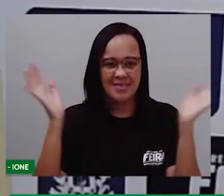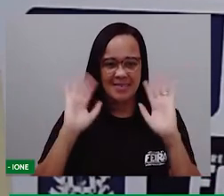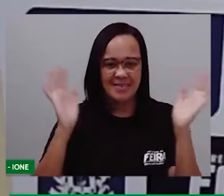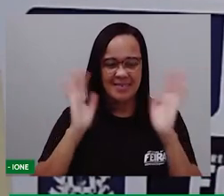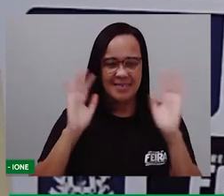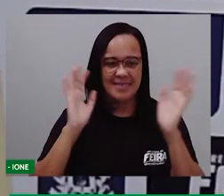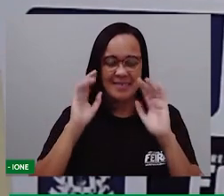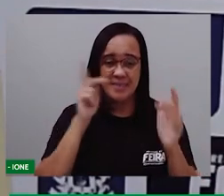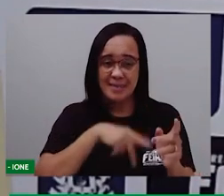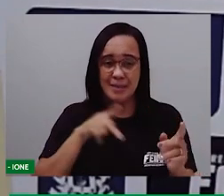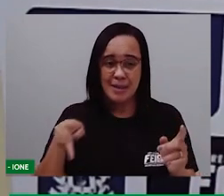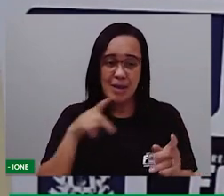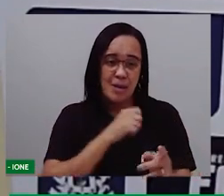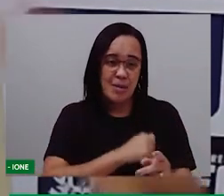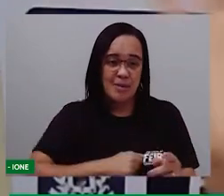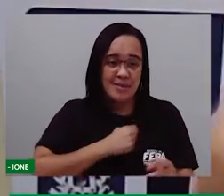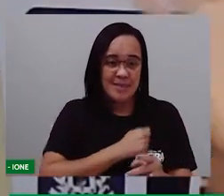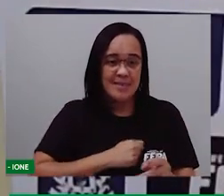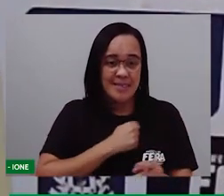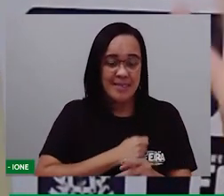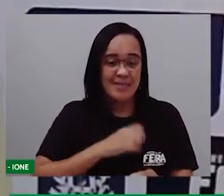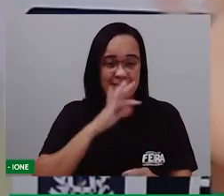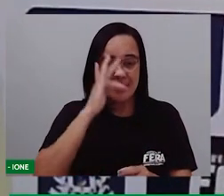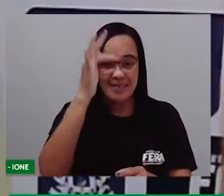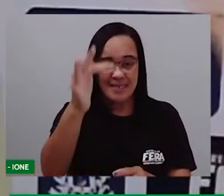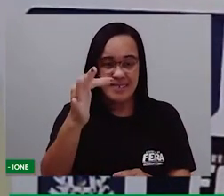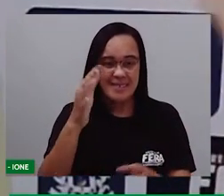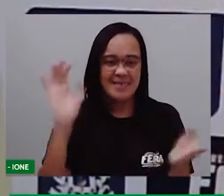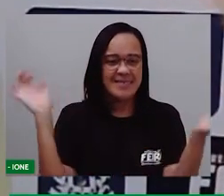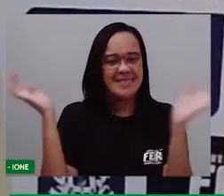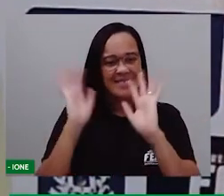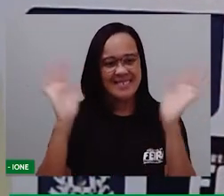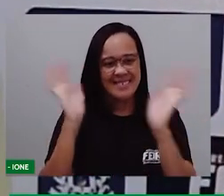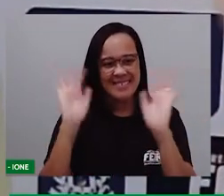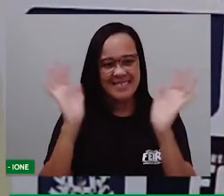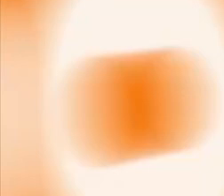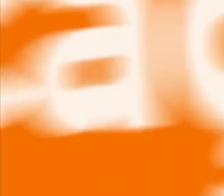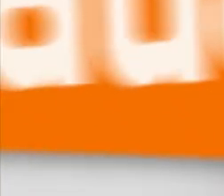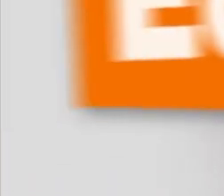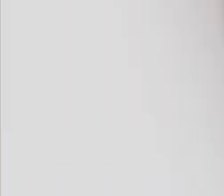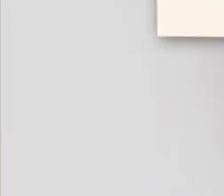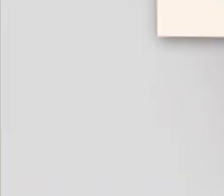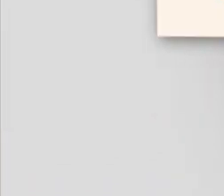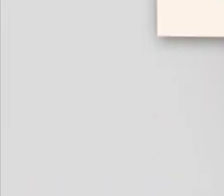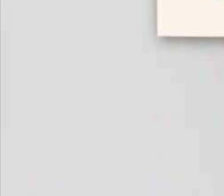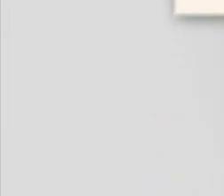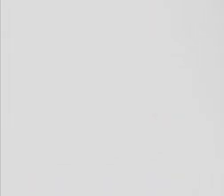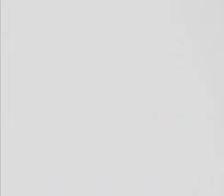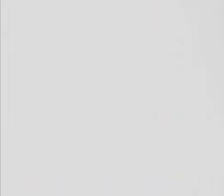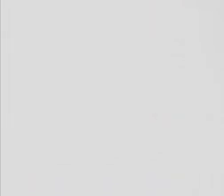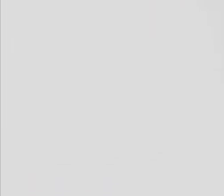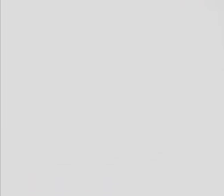beijo a praça tá com saudade até daqui a pouco tchau tchau